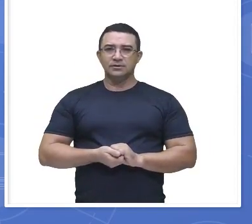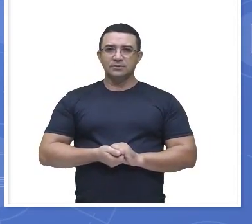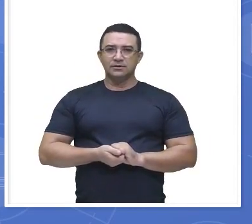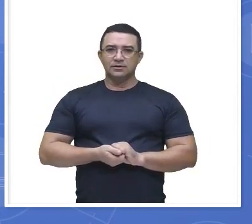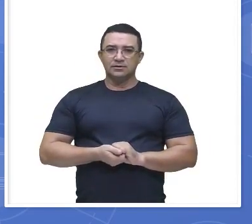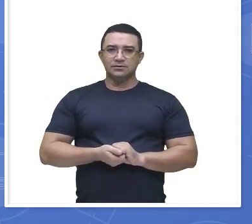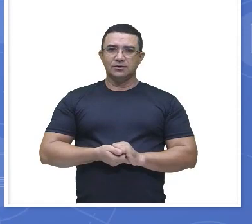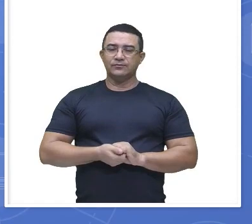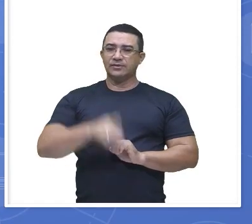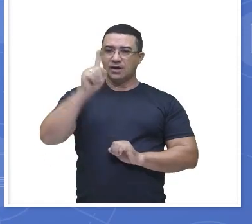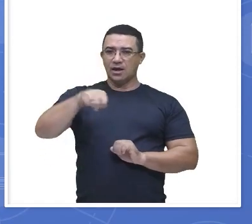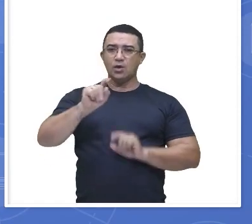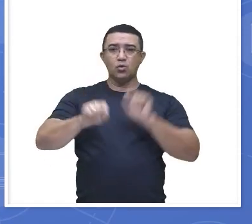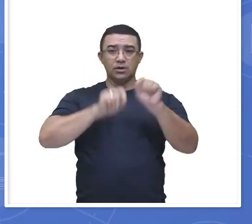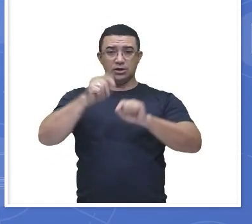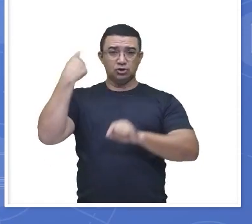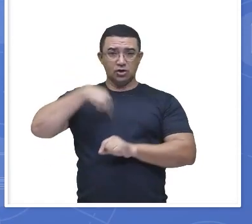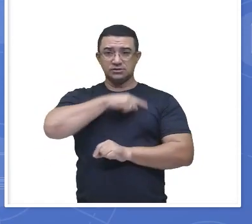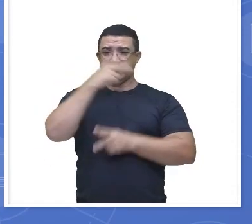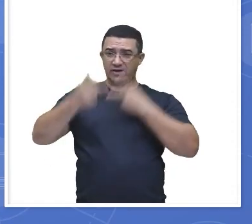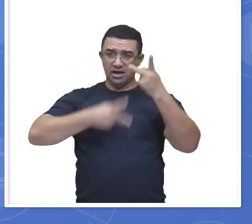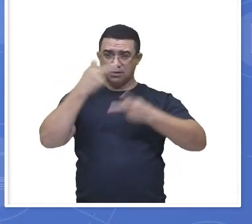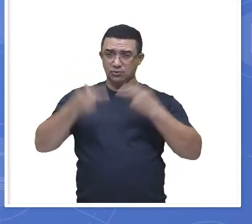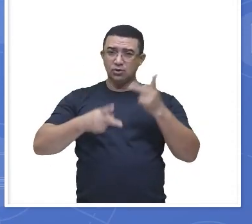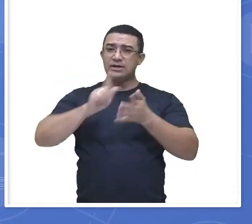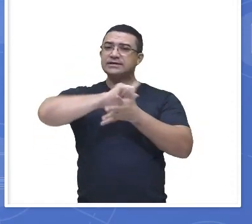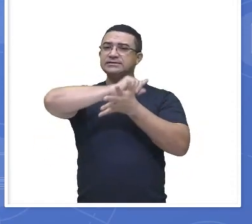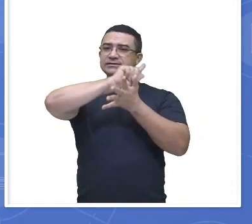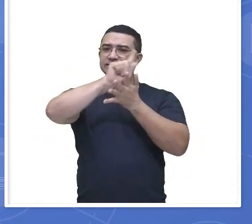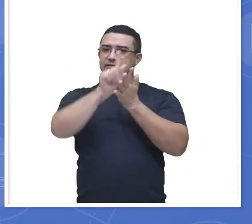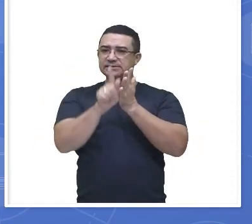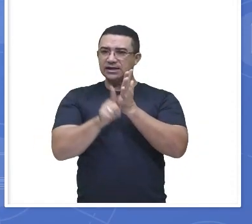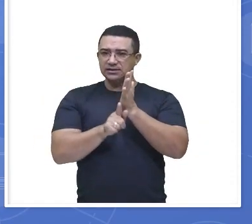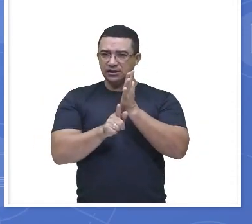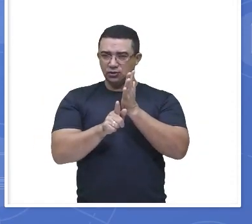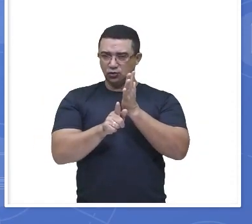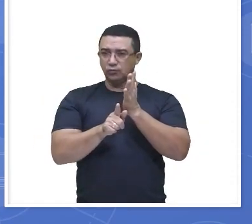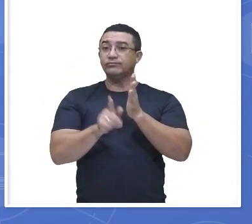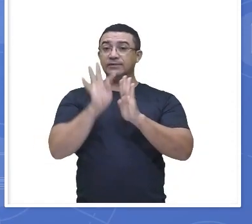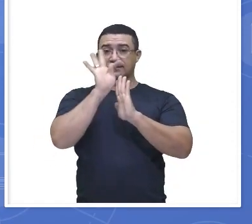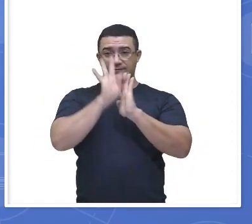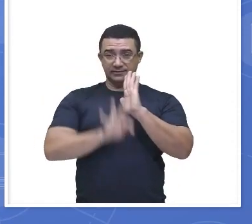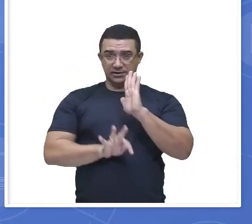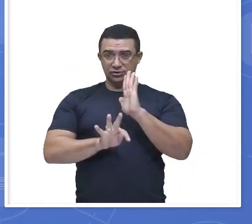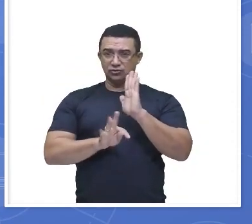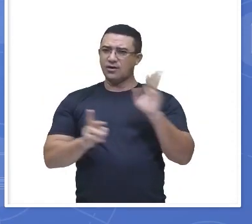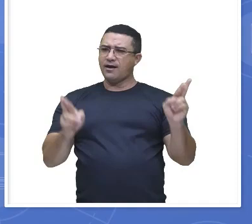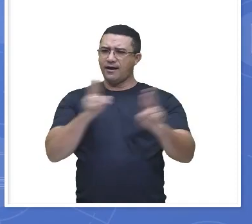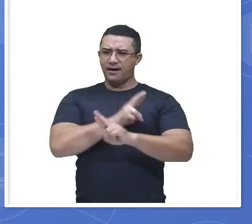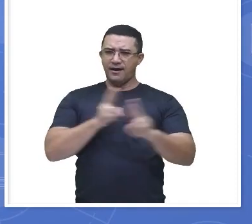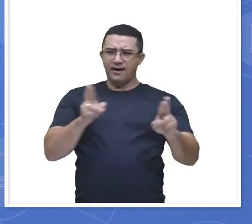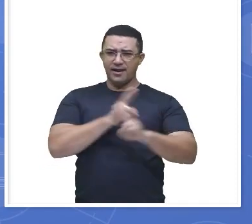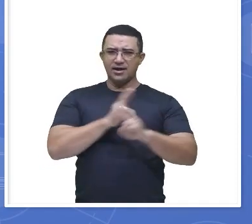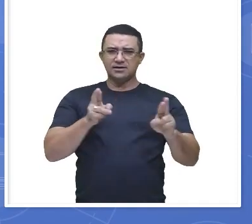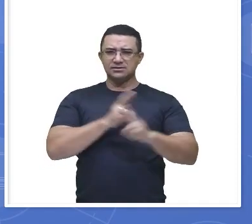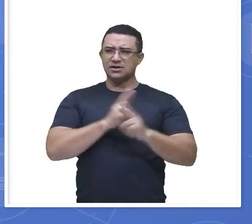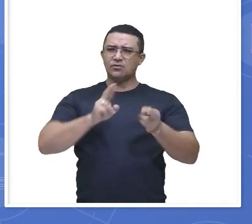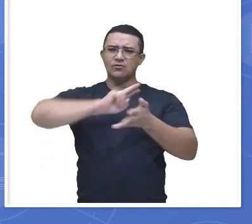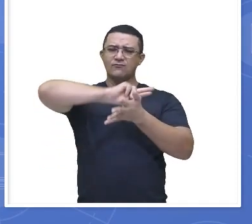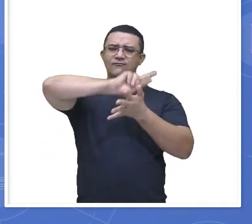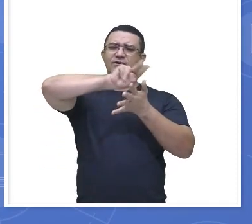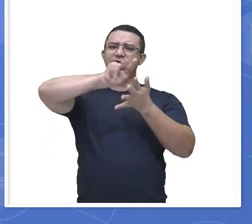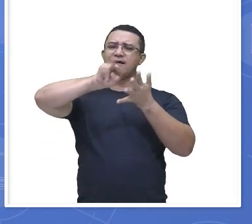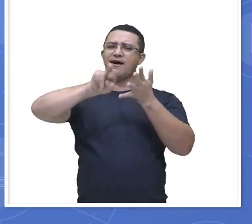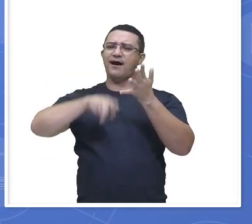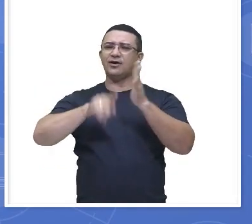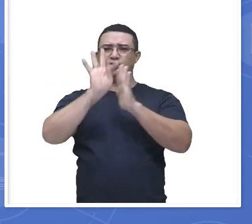Isso é o que a gente chama de gênero textual, tá bom? Então, gênero textual se relaciona justamente com esses variados textos que estão